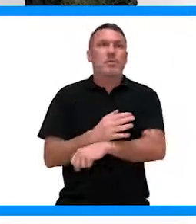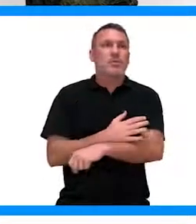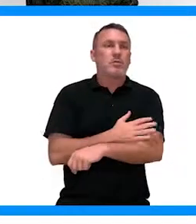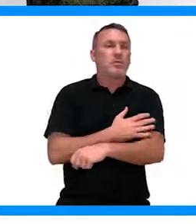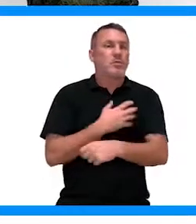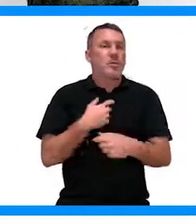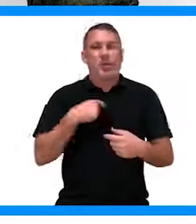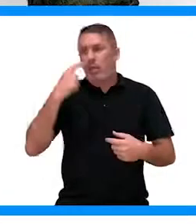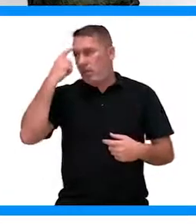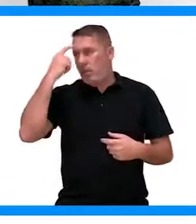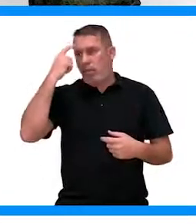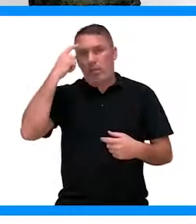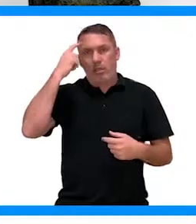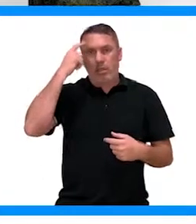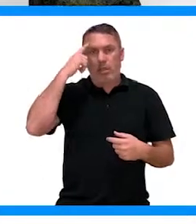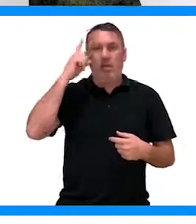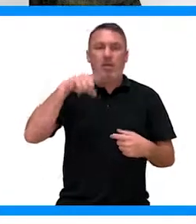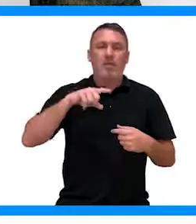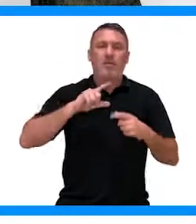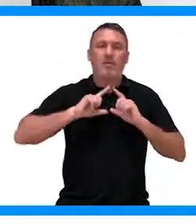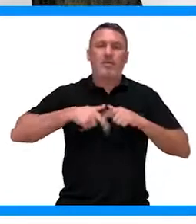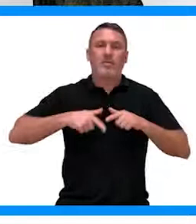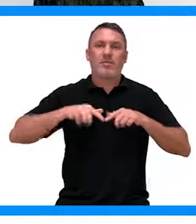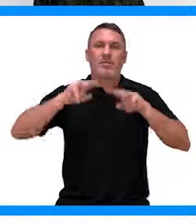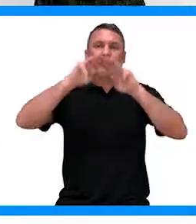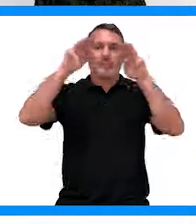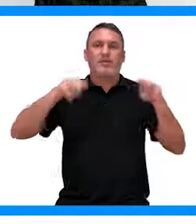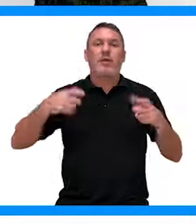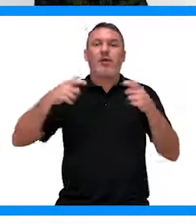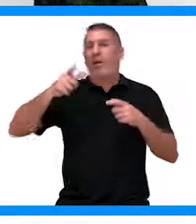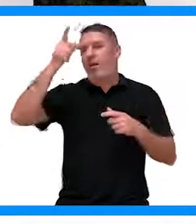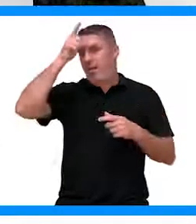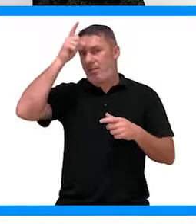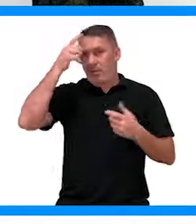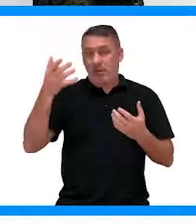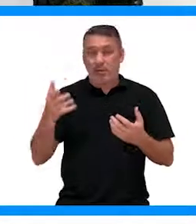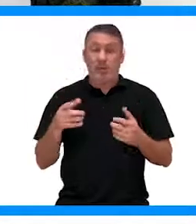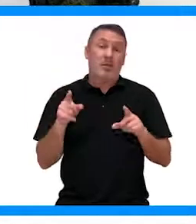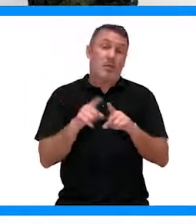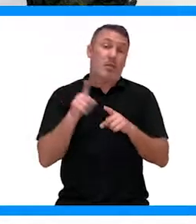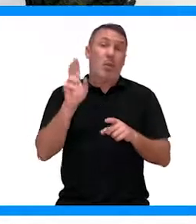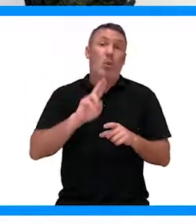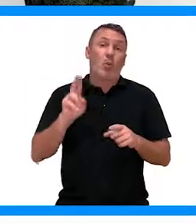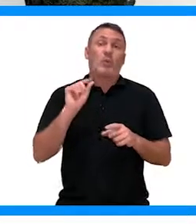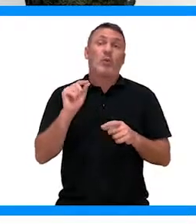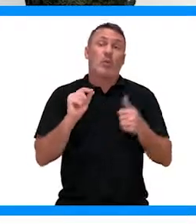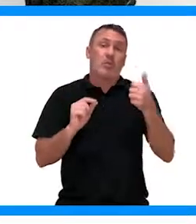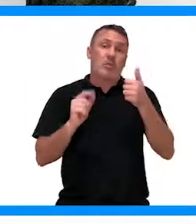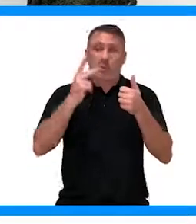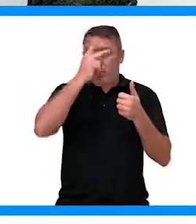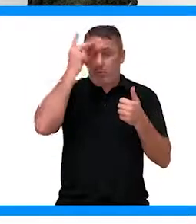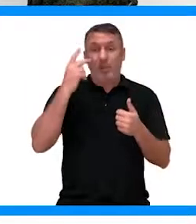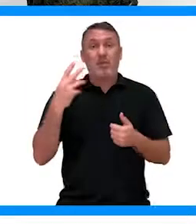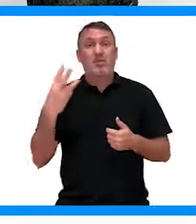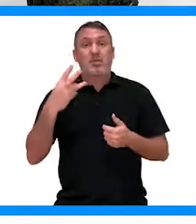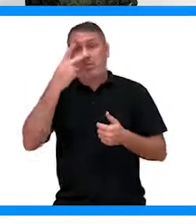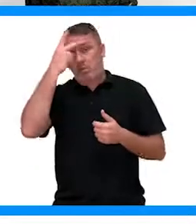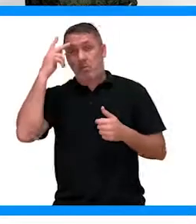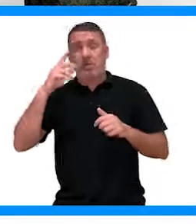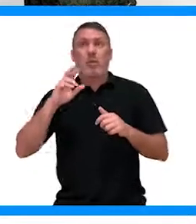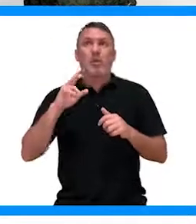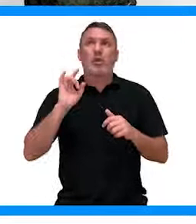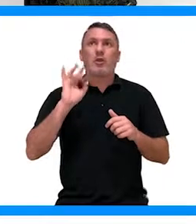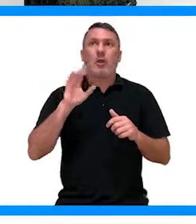ele está pensando, o que ele está vendo, né, acerca do Museu Judaico de Berlim. Então, pode ser tanto em primeira como em terceira pessoa,